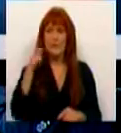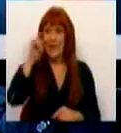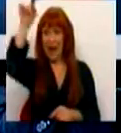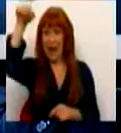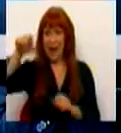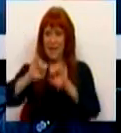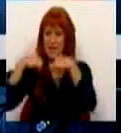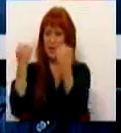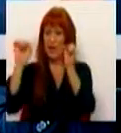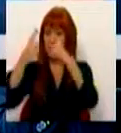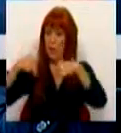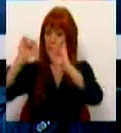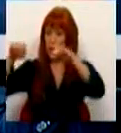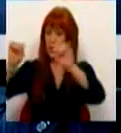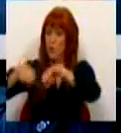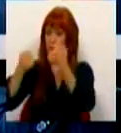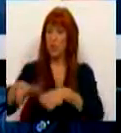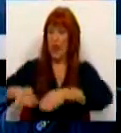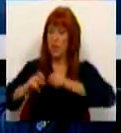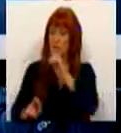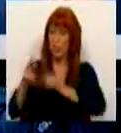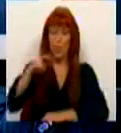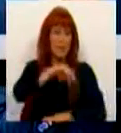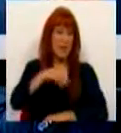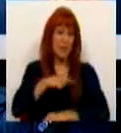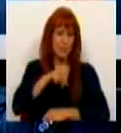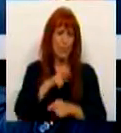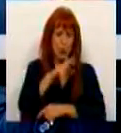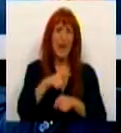concertação social aceitou o aumento do salário mínimo